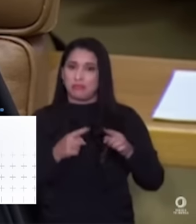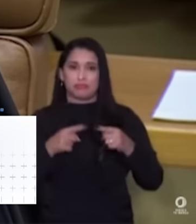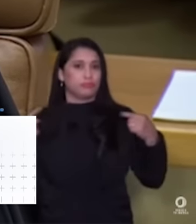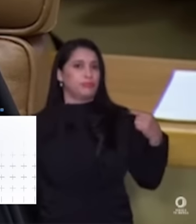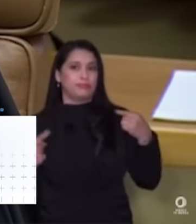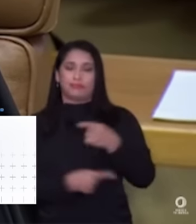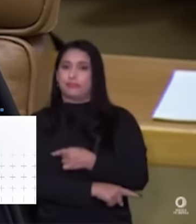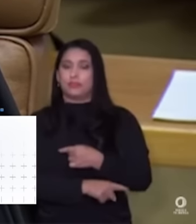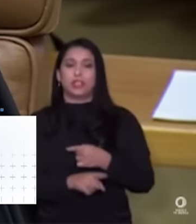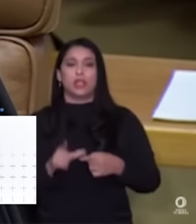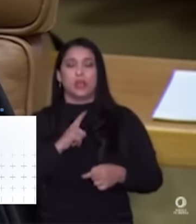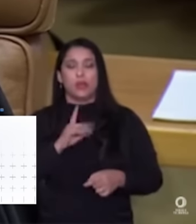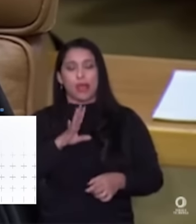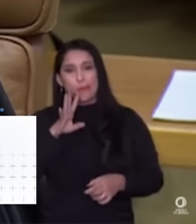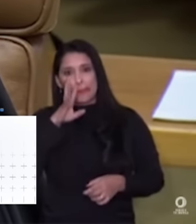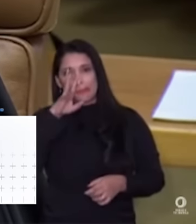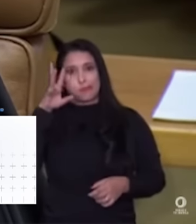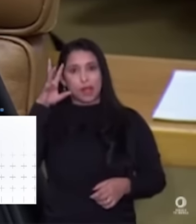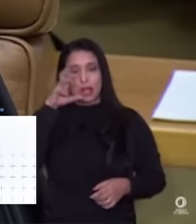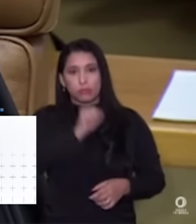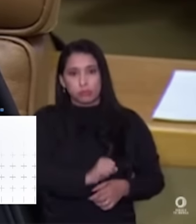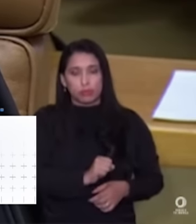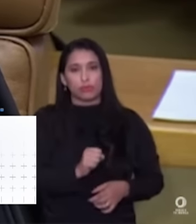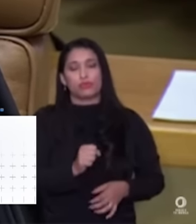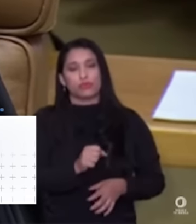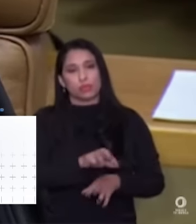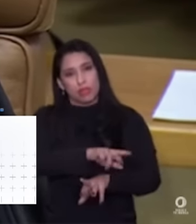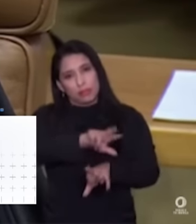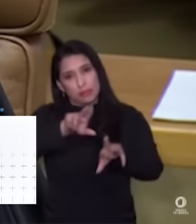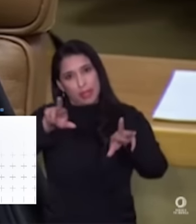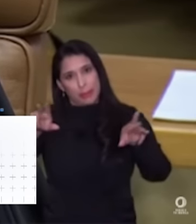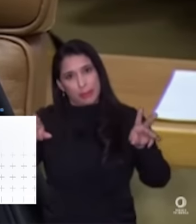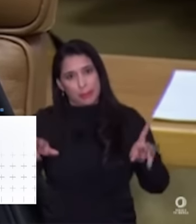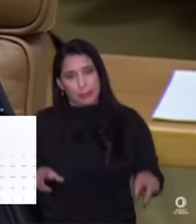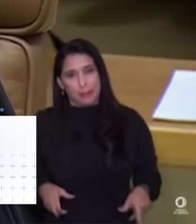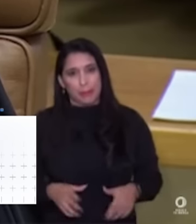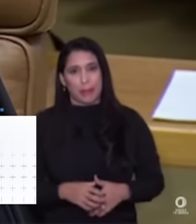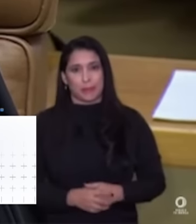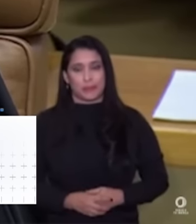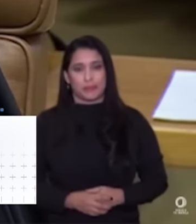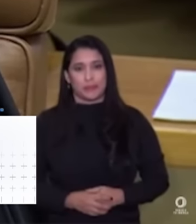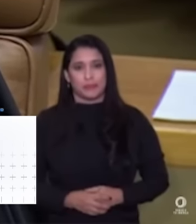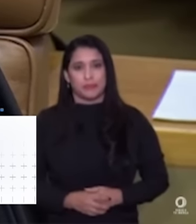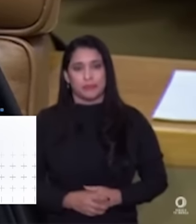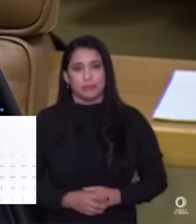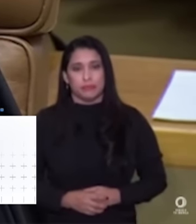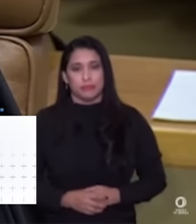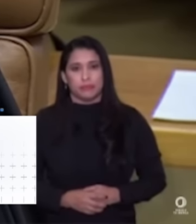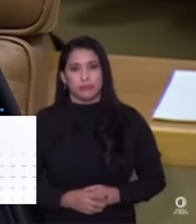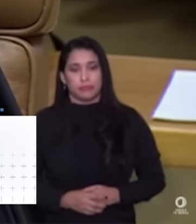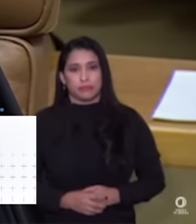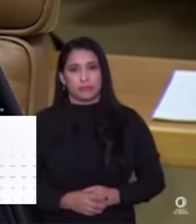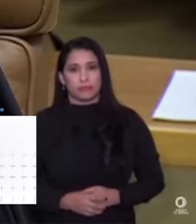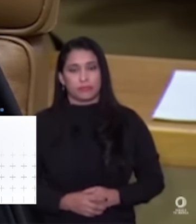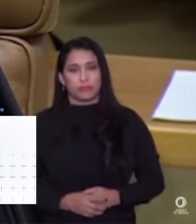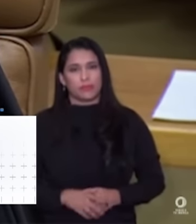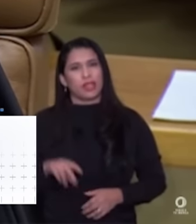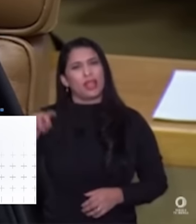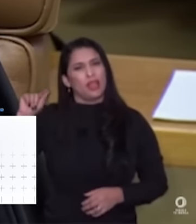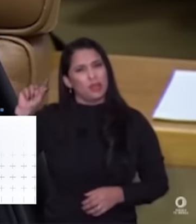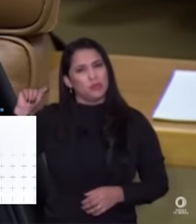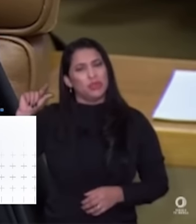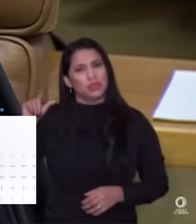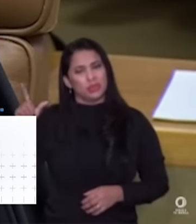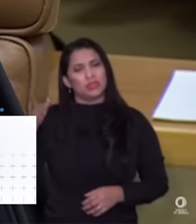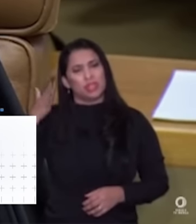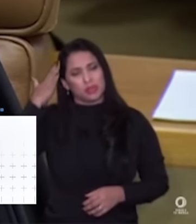inapropriado a impedir abusos de toda sorte. Neste sentido, há muito tempo estou convicto de que,